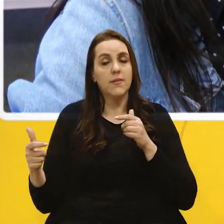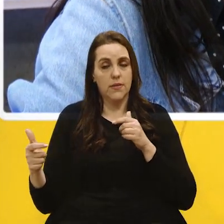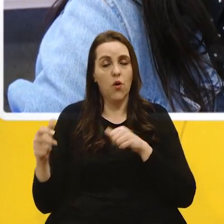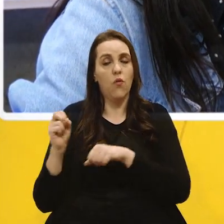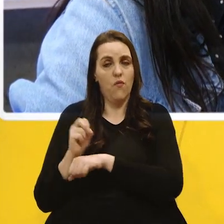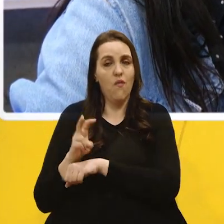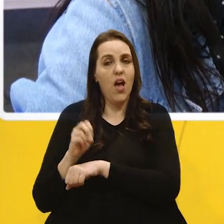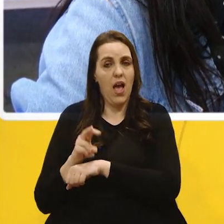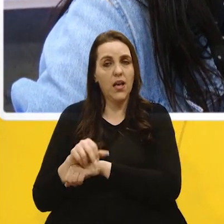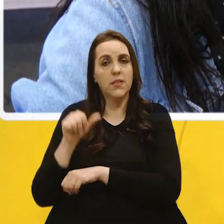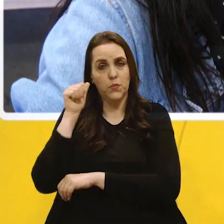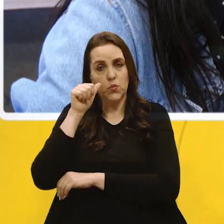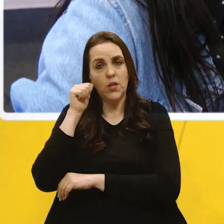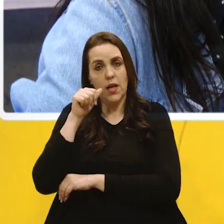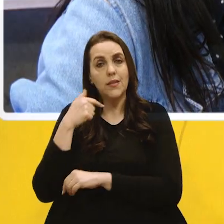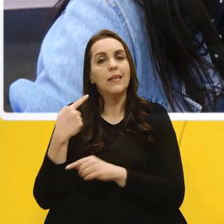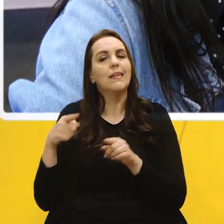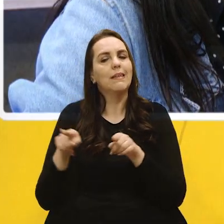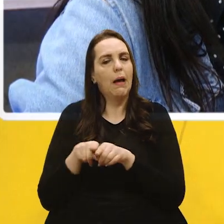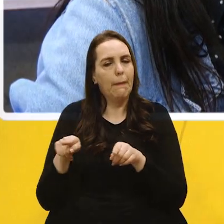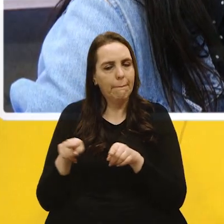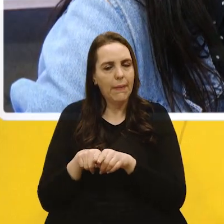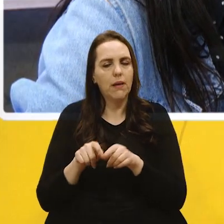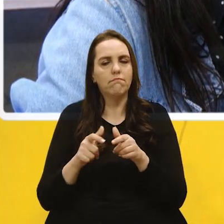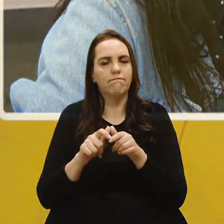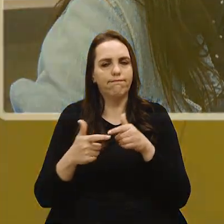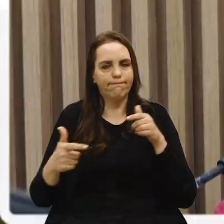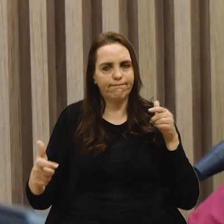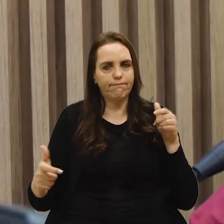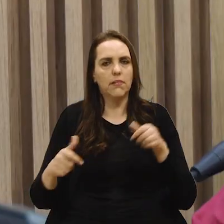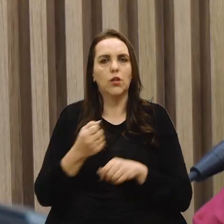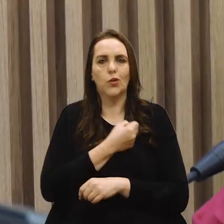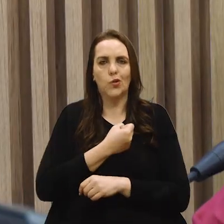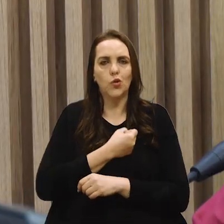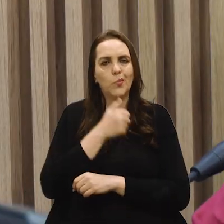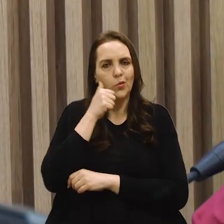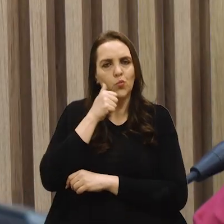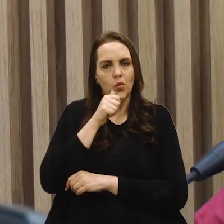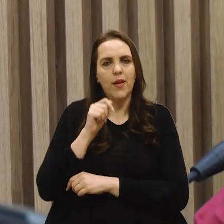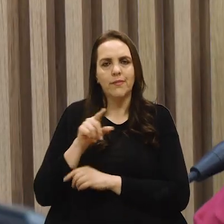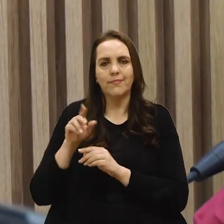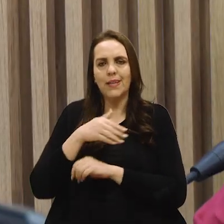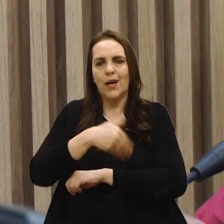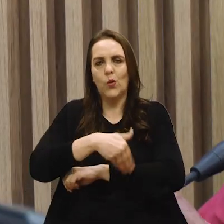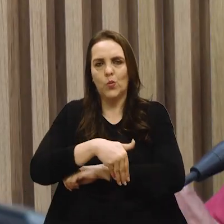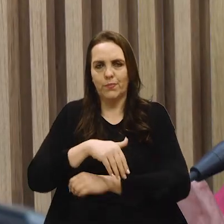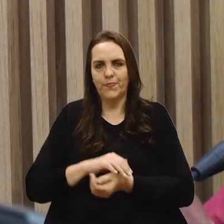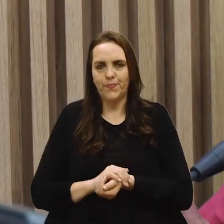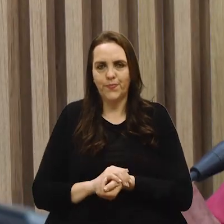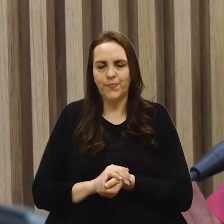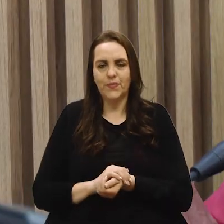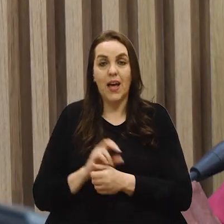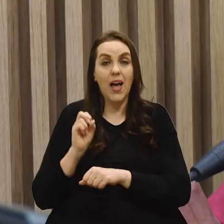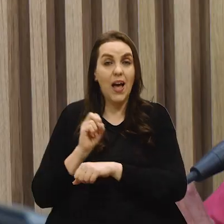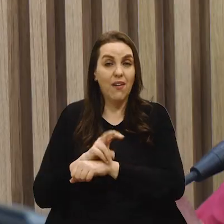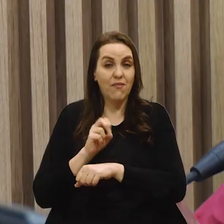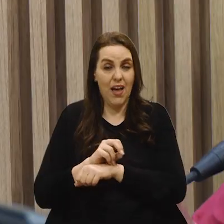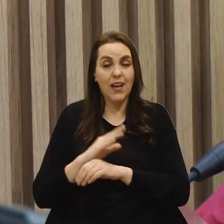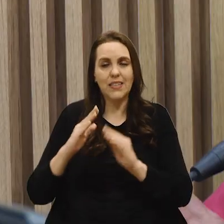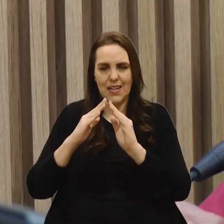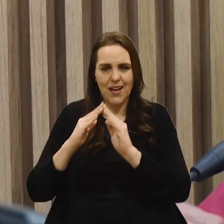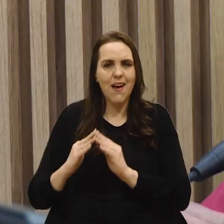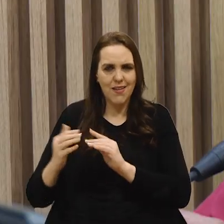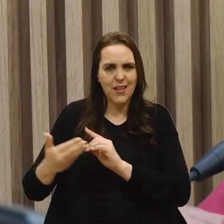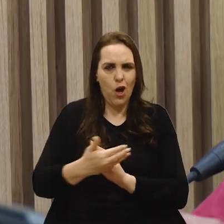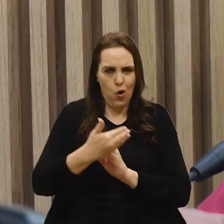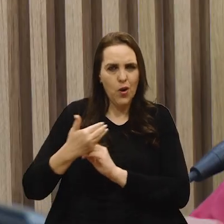porque também observamos que ampliou o número de mulheres em situação de rua, né? Mas as vagas em casas de